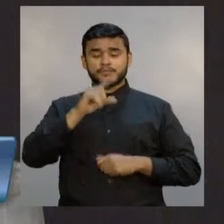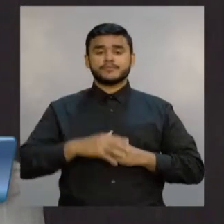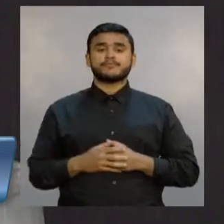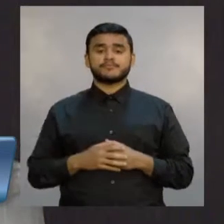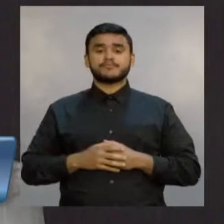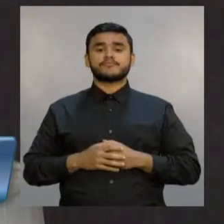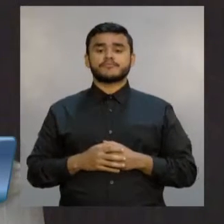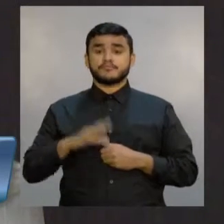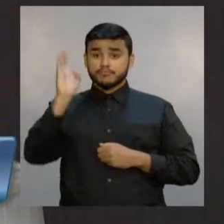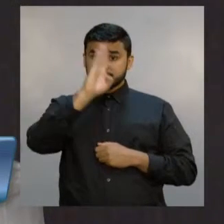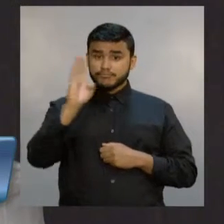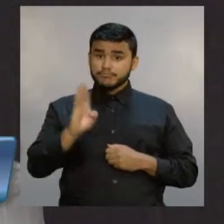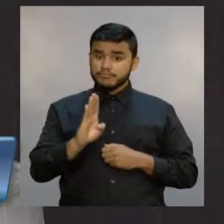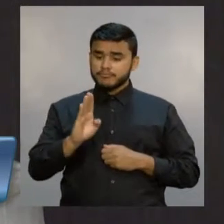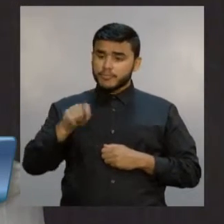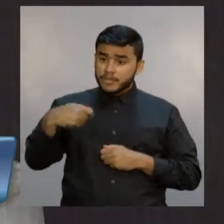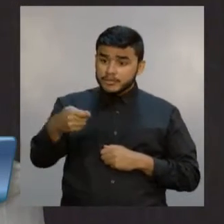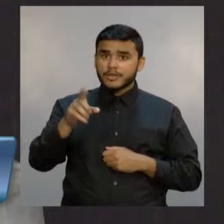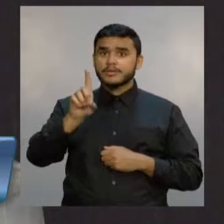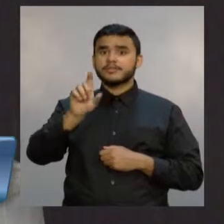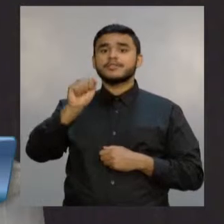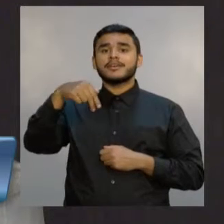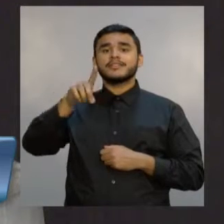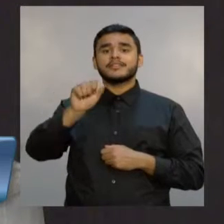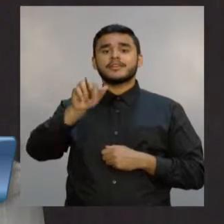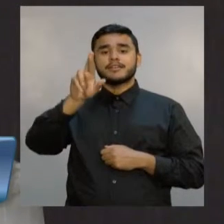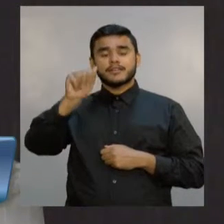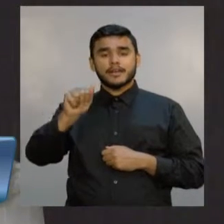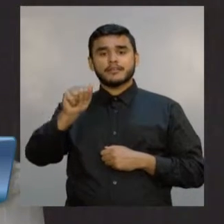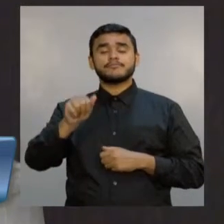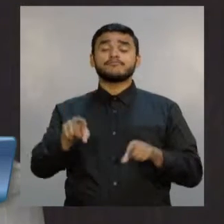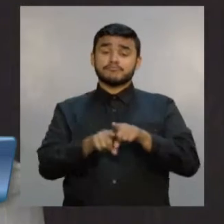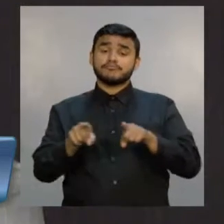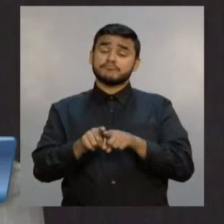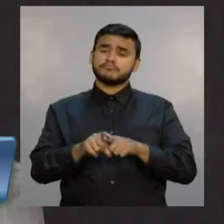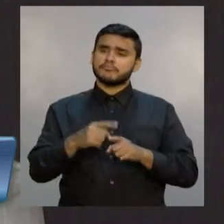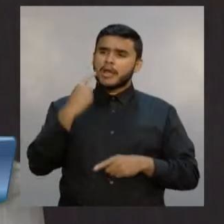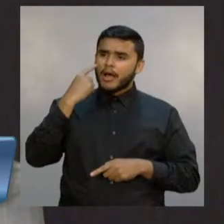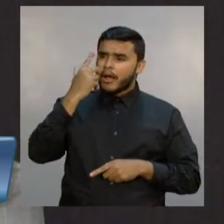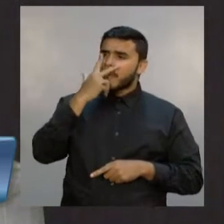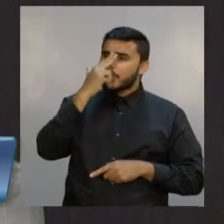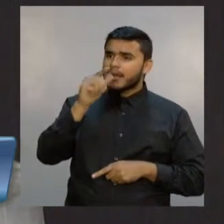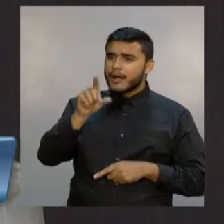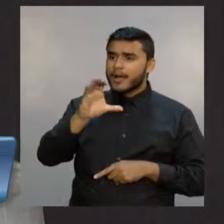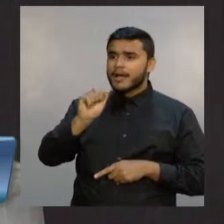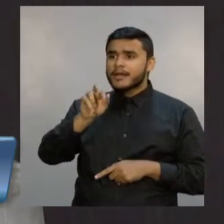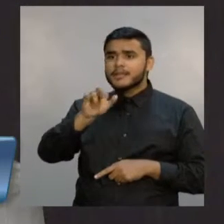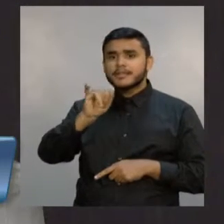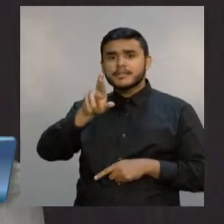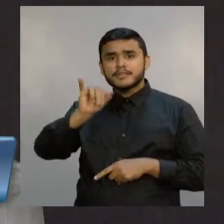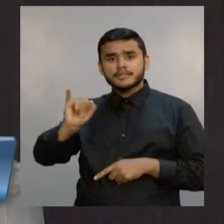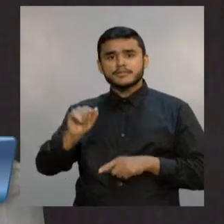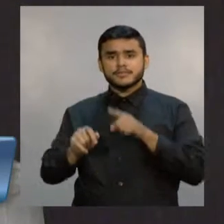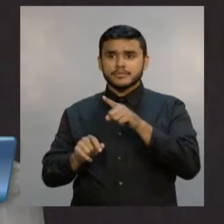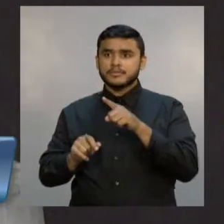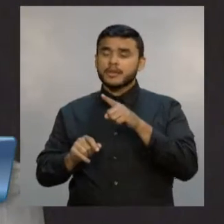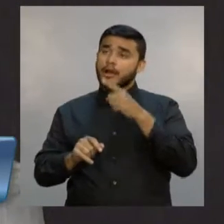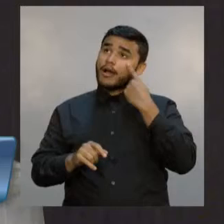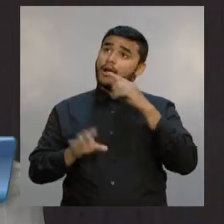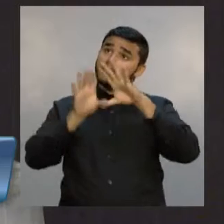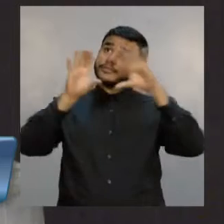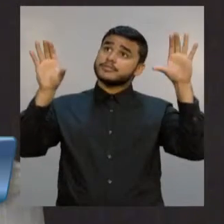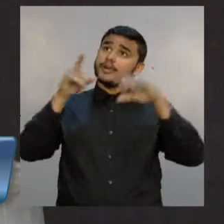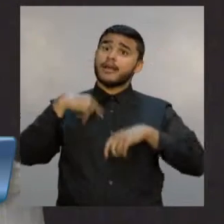Brasil, teu nome é Dandara, e a tua cara é de Cariri. Não veio do céu, nem das mãos de Isabel.